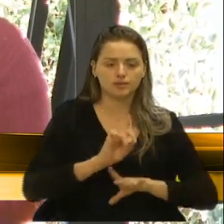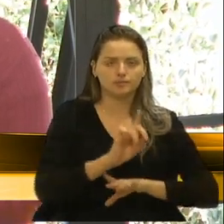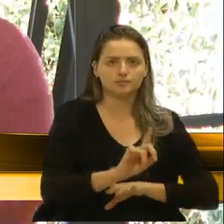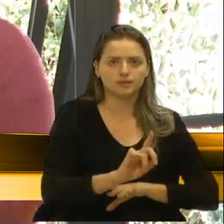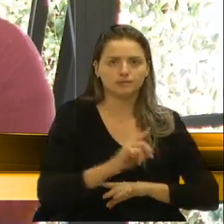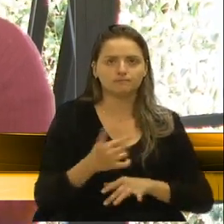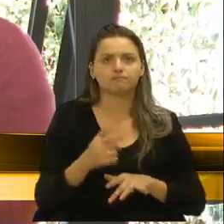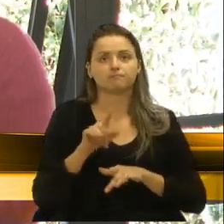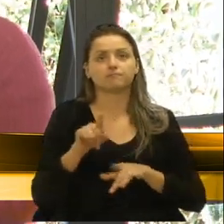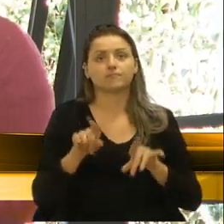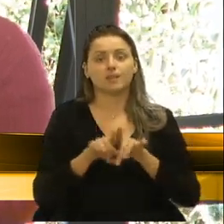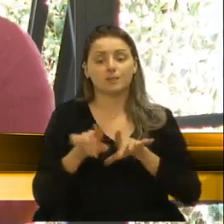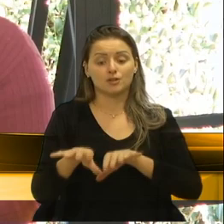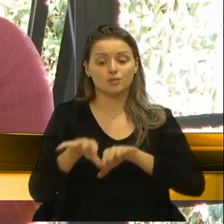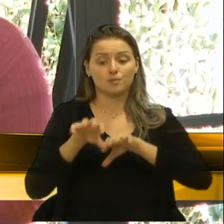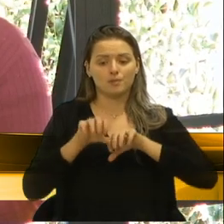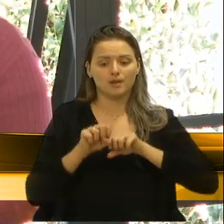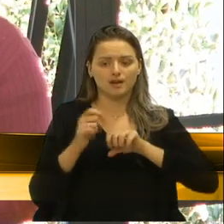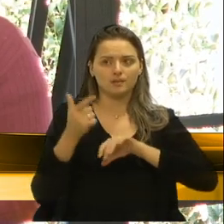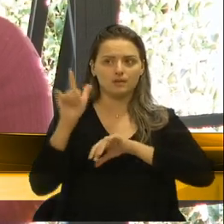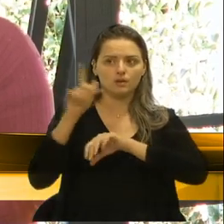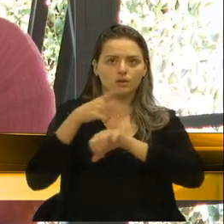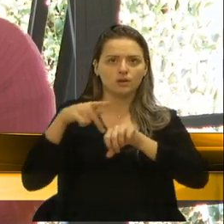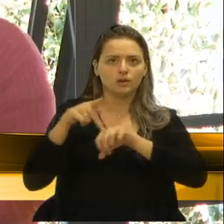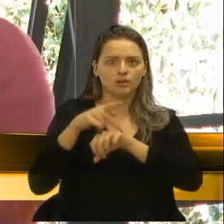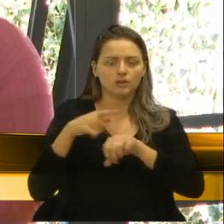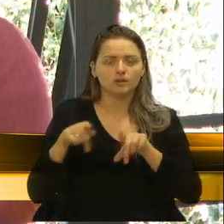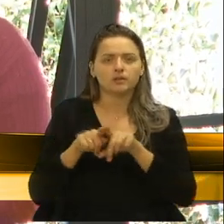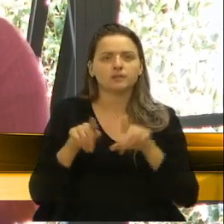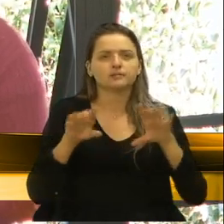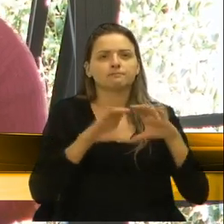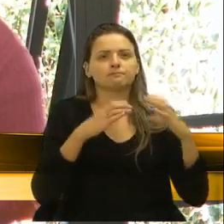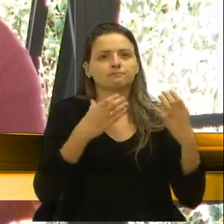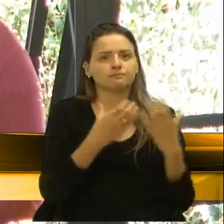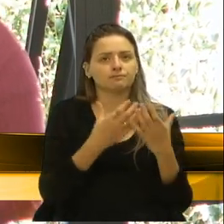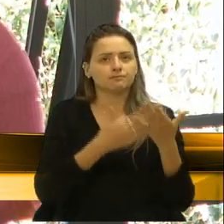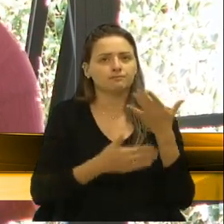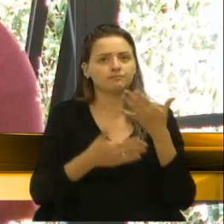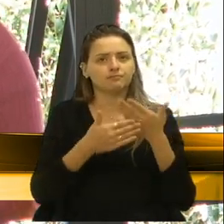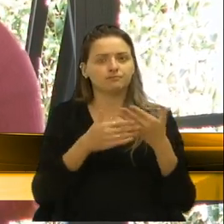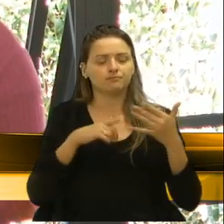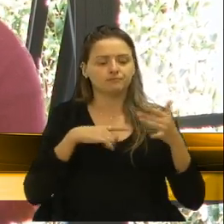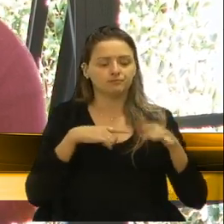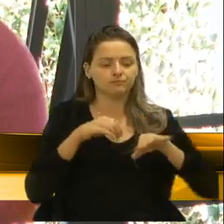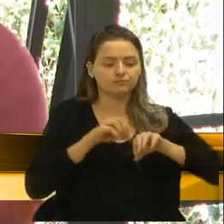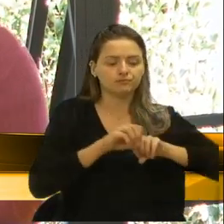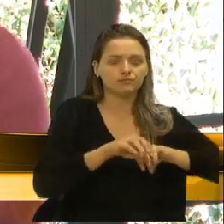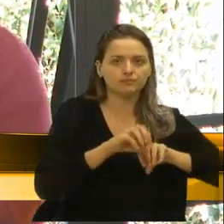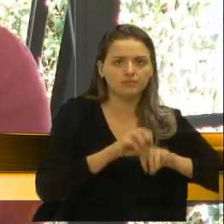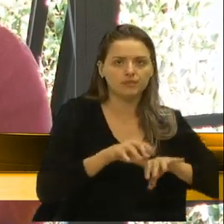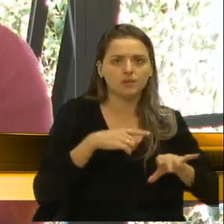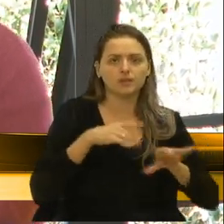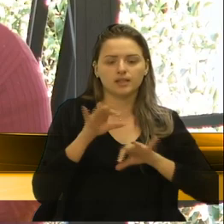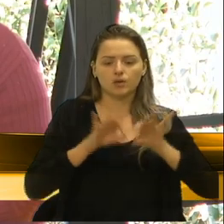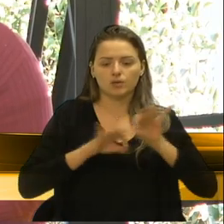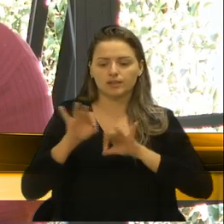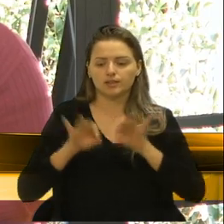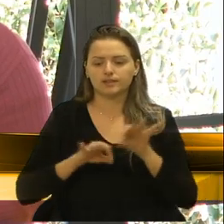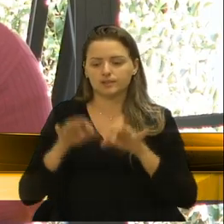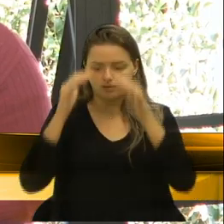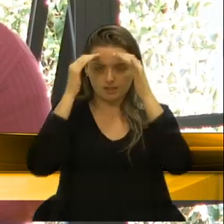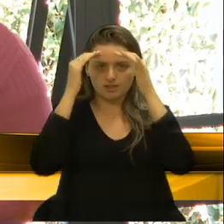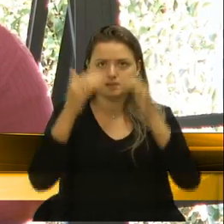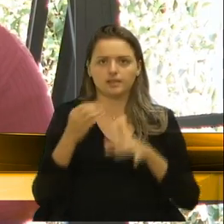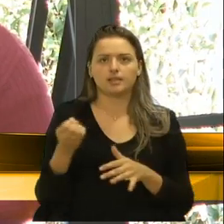risco de importação devem ser administrados. As comunidades devem estar completamente educadas e engajadas para se ajustarem às novas